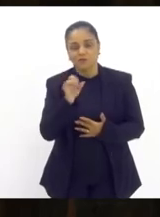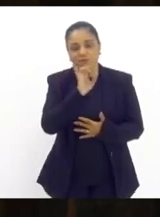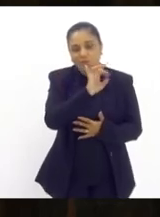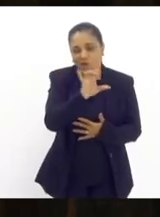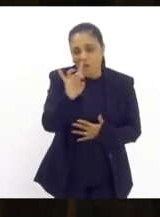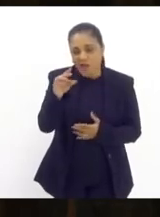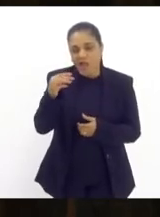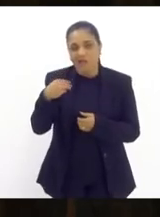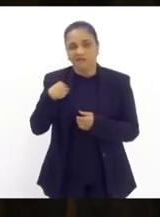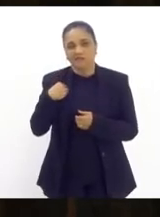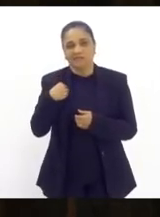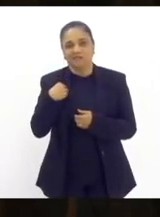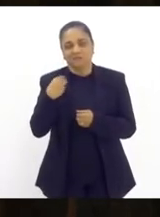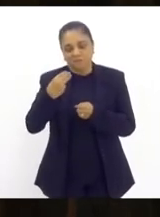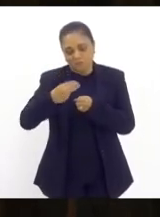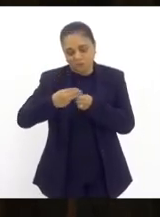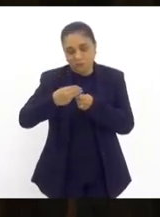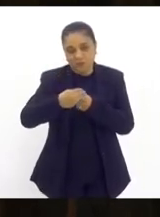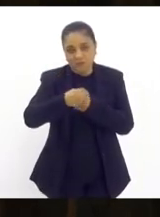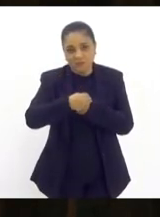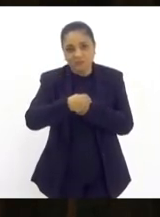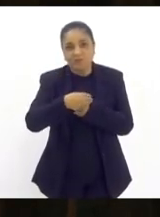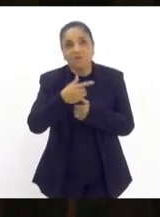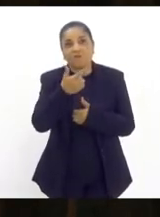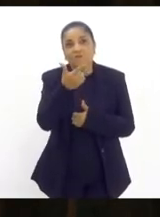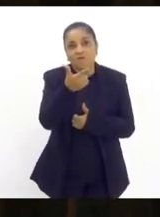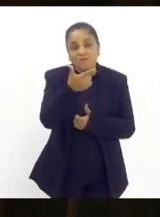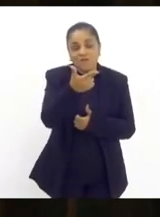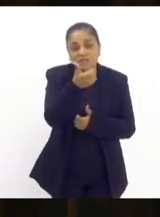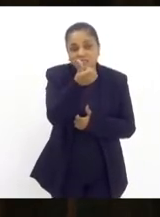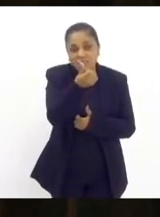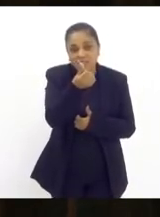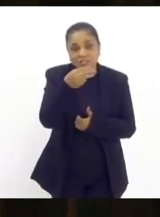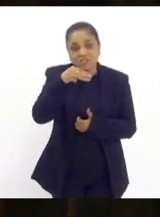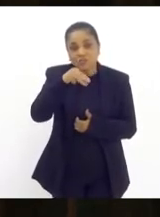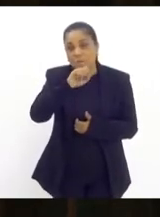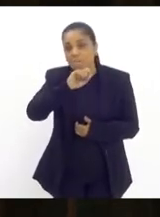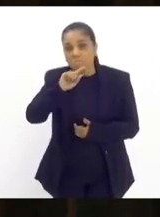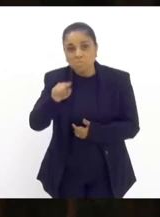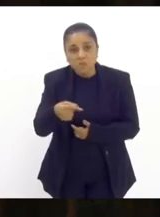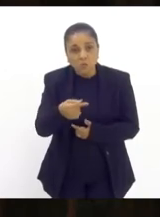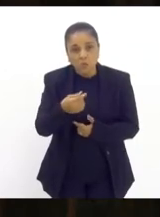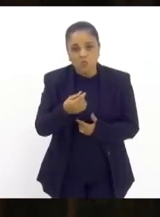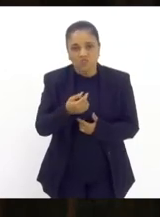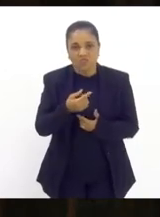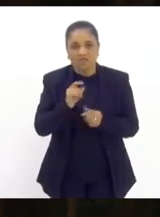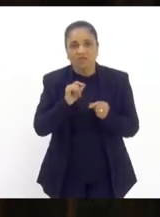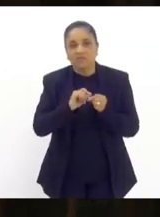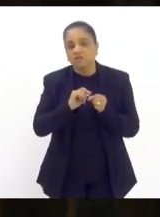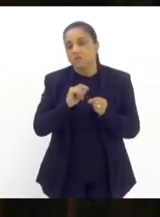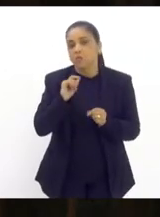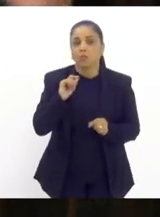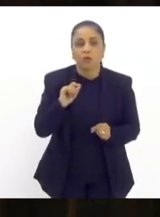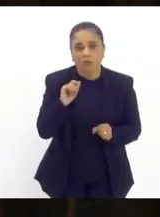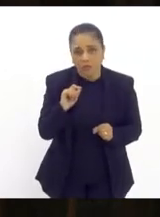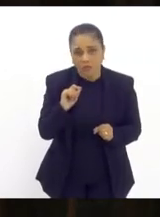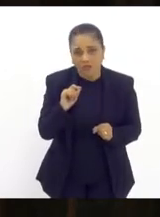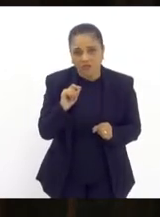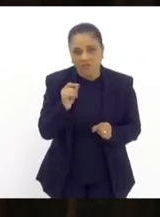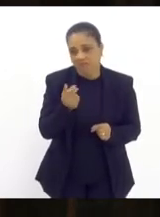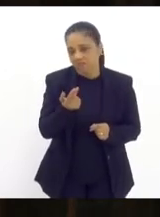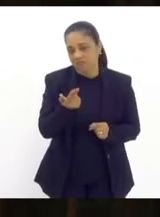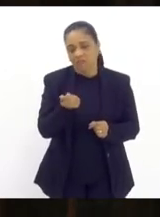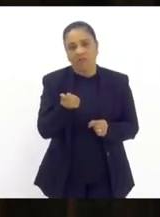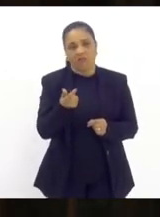o que que dá para fazer com 26 mil reais dá para fazer nada é assim que estão tratando